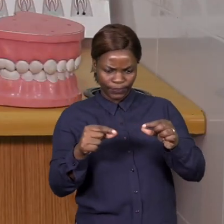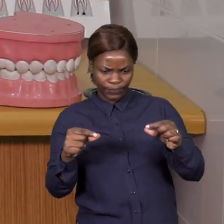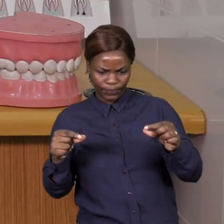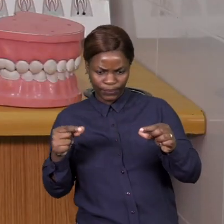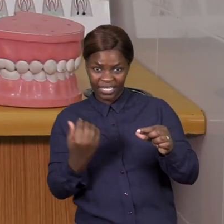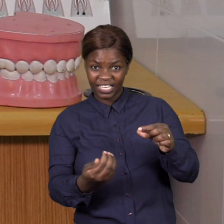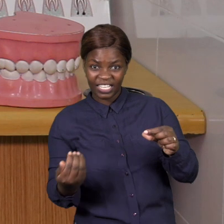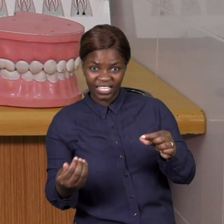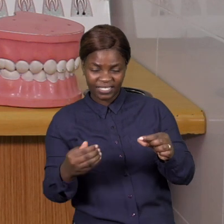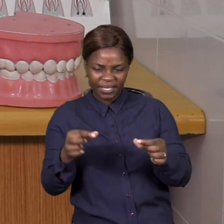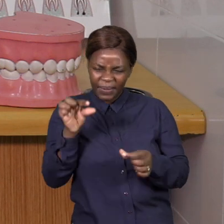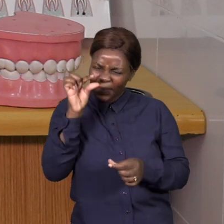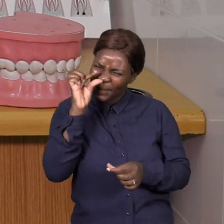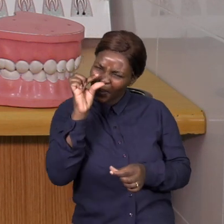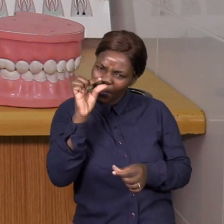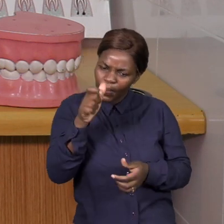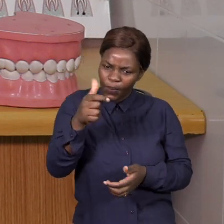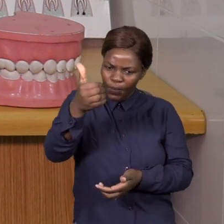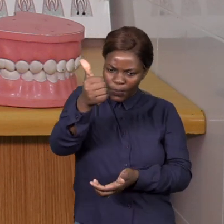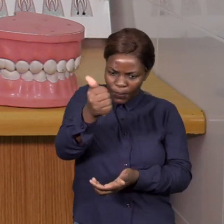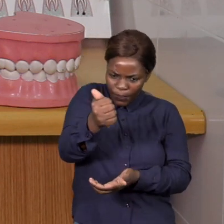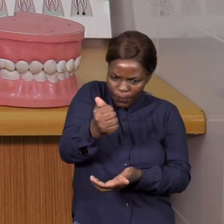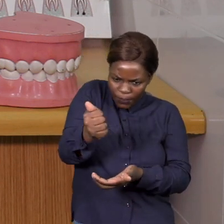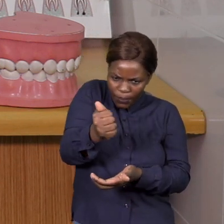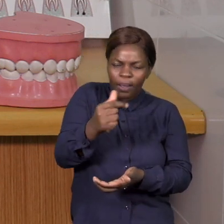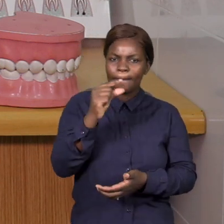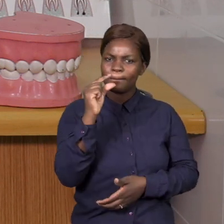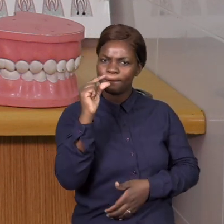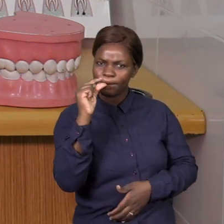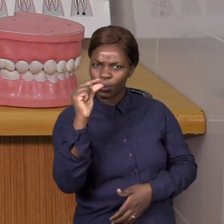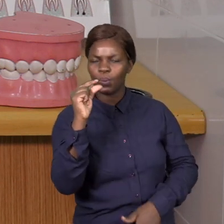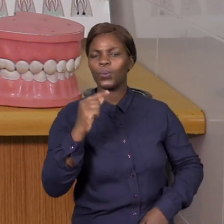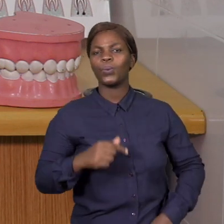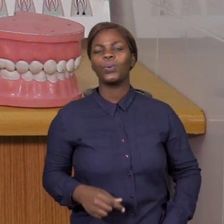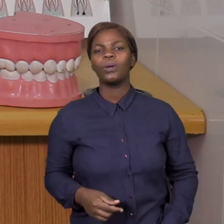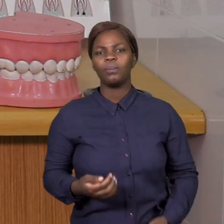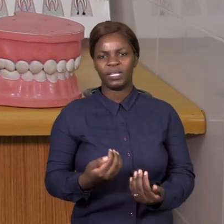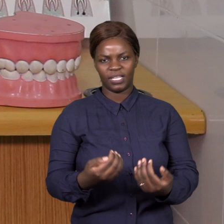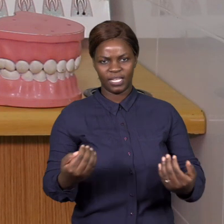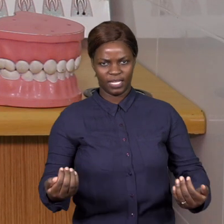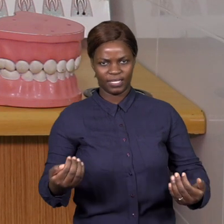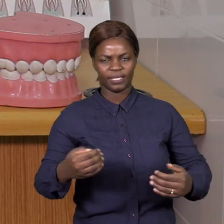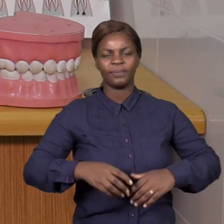quantidade igual a grão de milho ou feijão nhemba também, né? Para adulto.